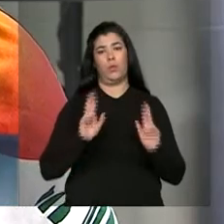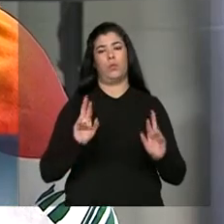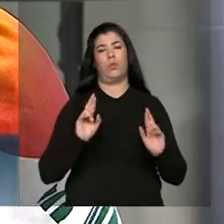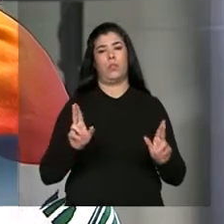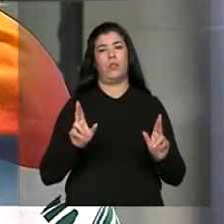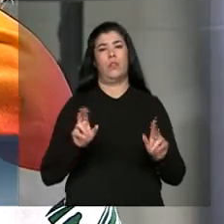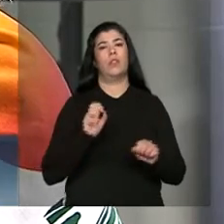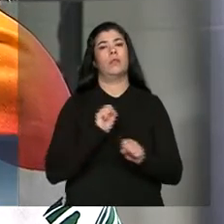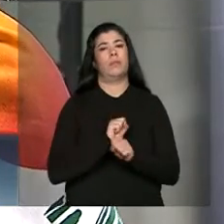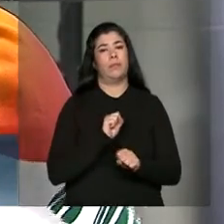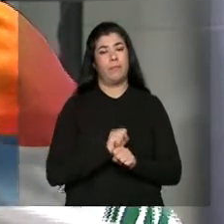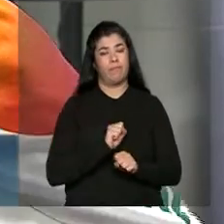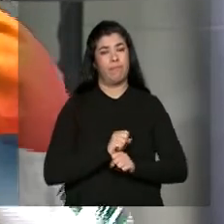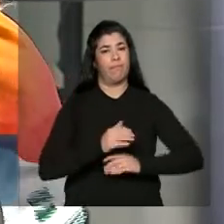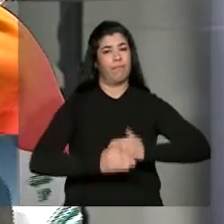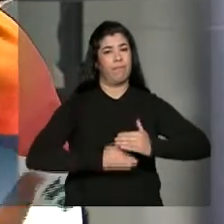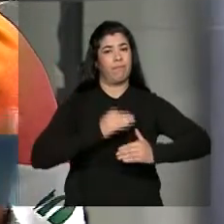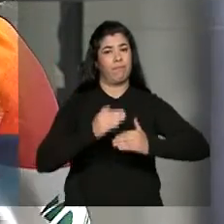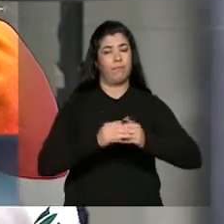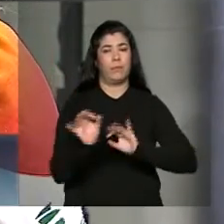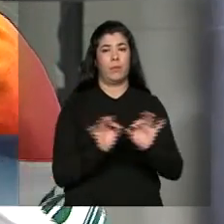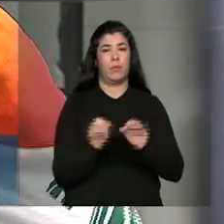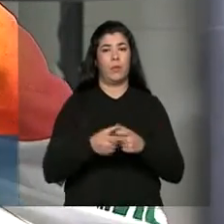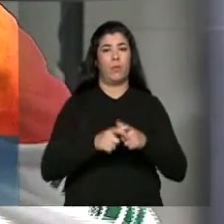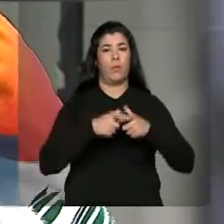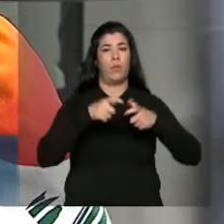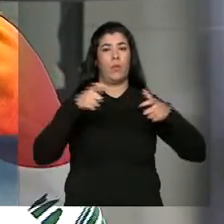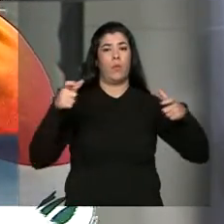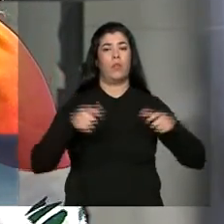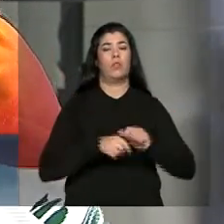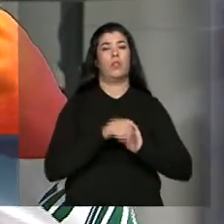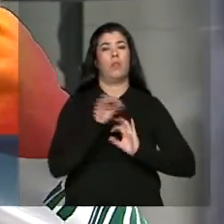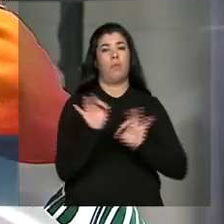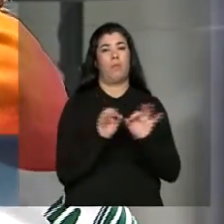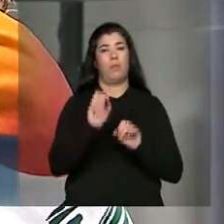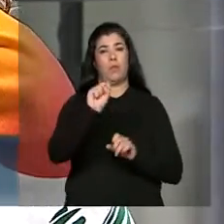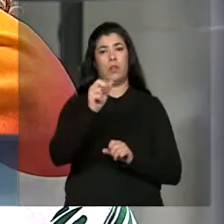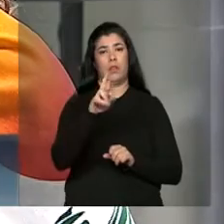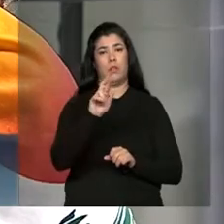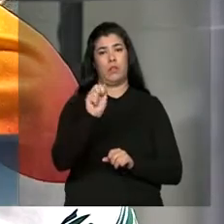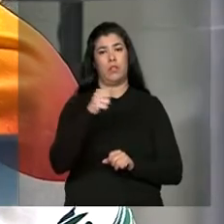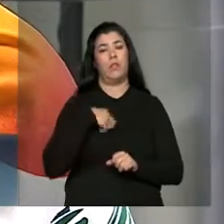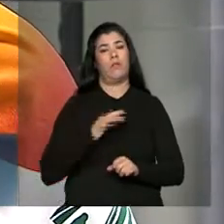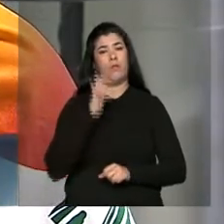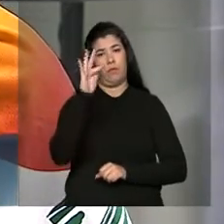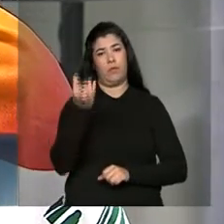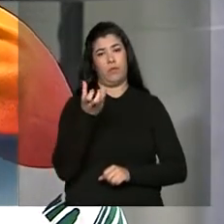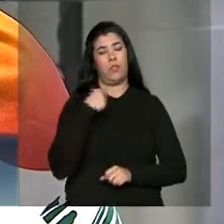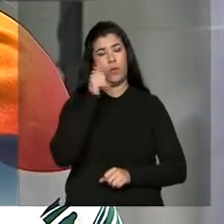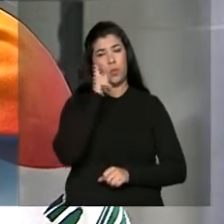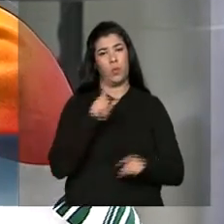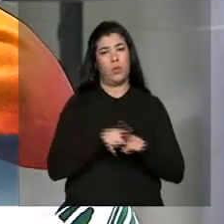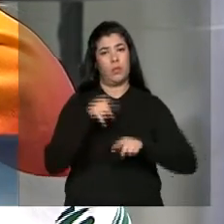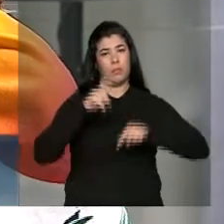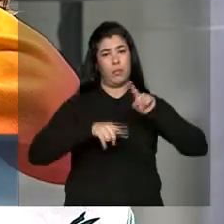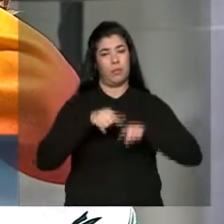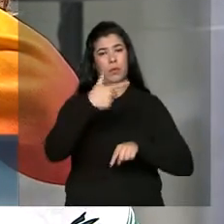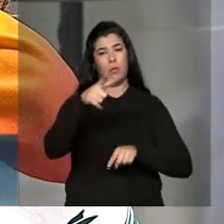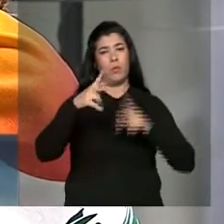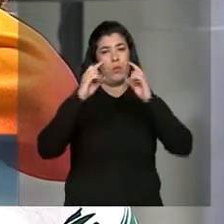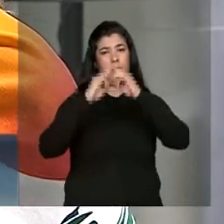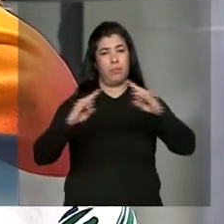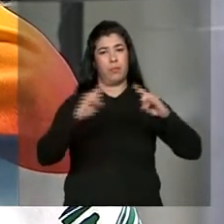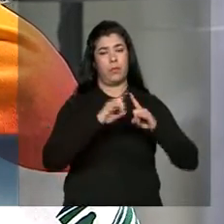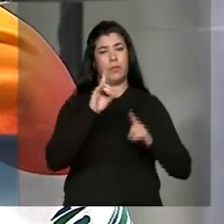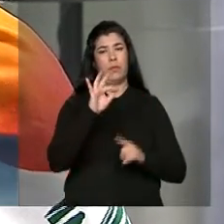Então, a gente também já está em processo e com o aumento do Plano Safra, em breve a gente vai estar acessando também essas políticas, como os outros assentamentos aqui do